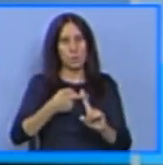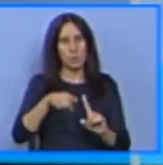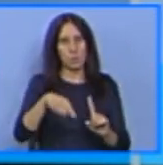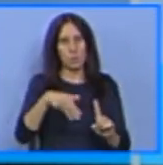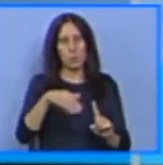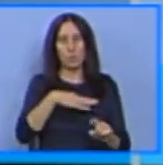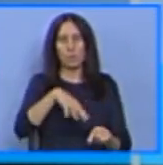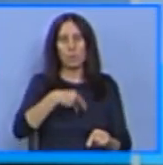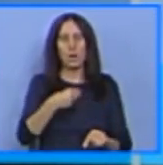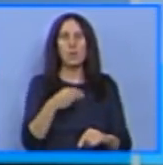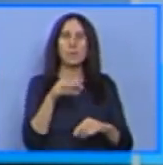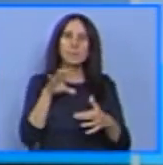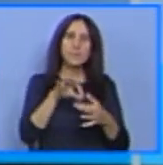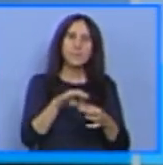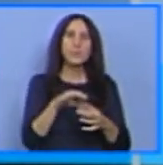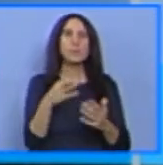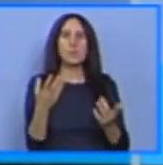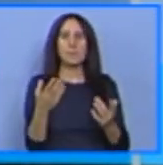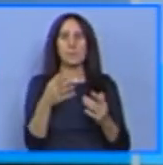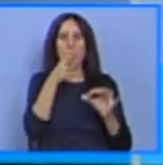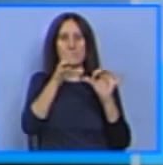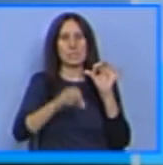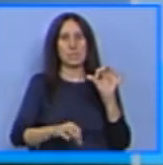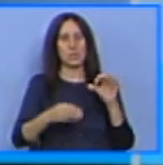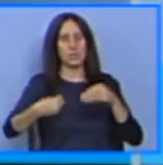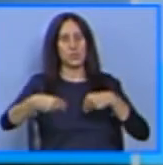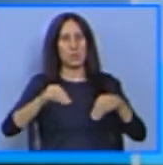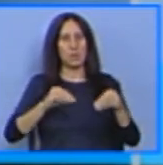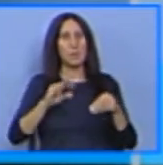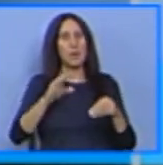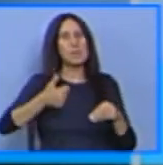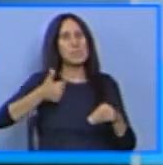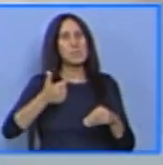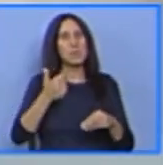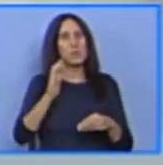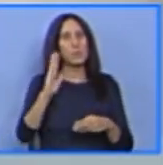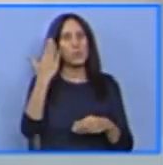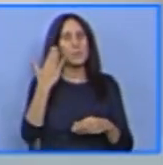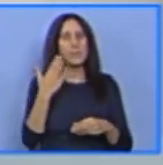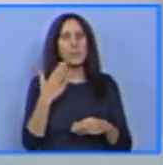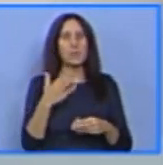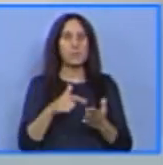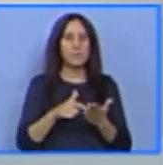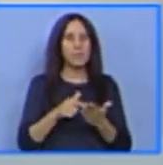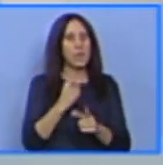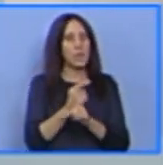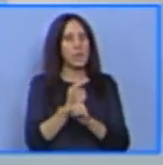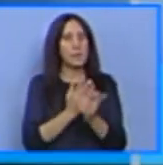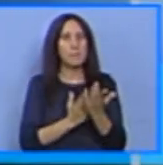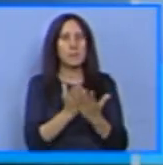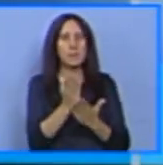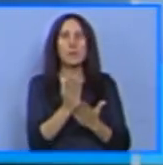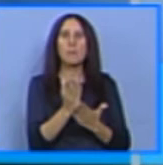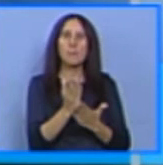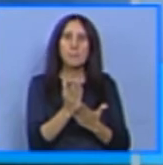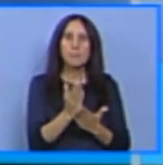esta maleabilidade da mensagem, apesar de tudo, com um núcleo central que eu acho que esse vai mantendo, embora a